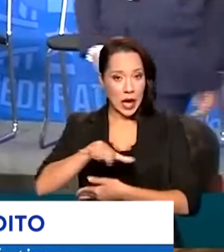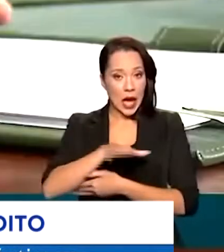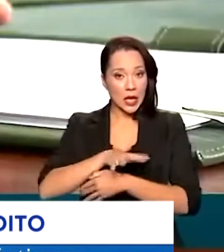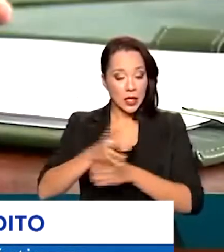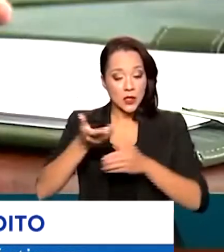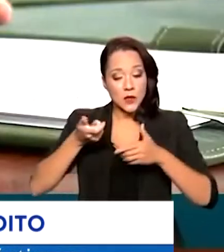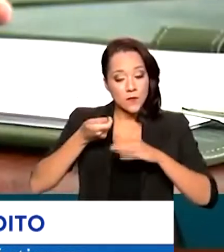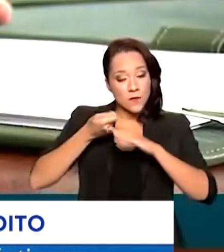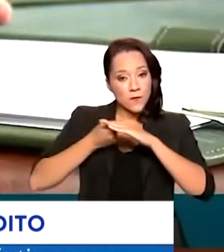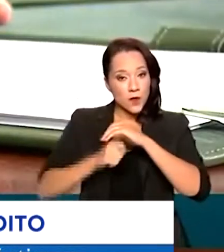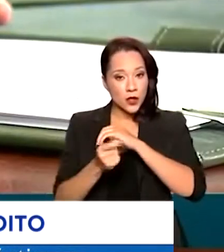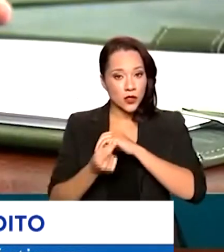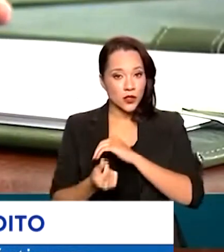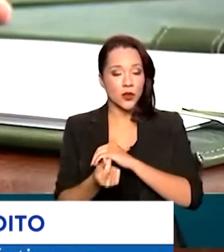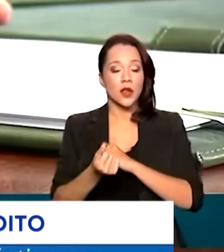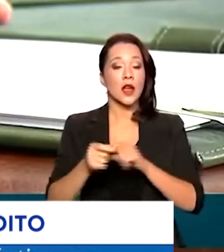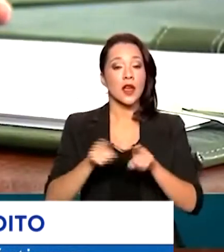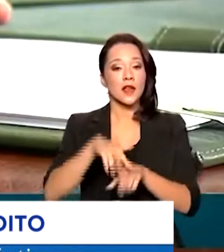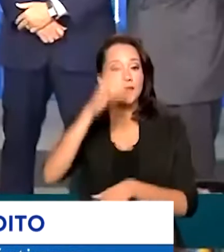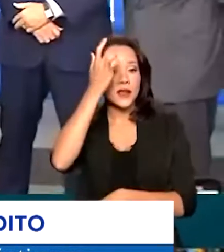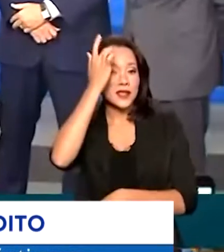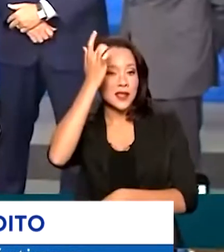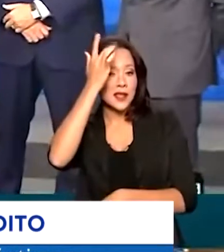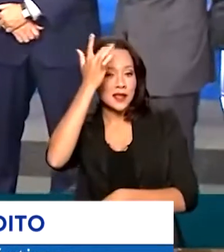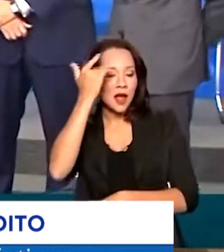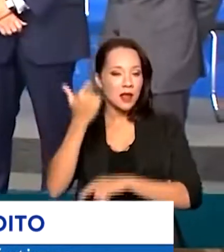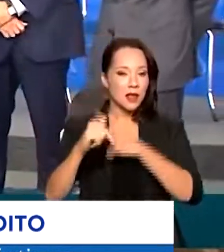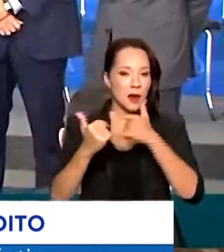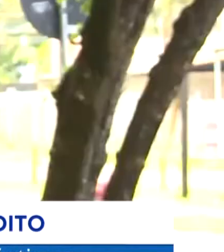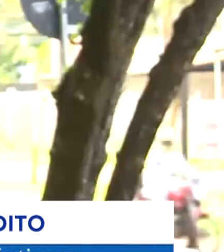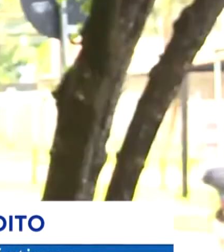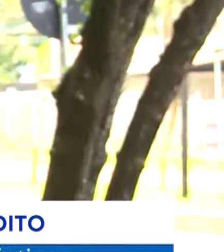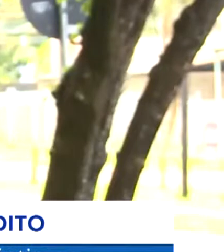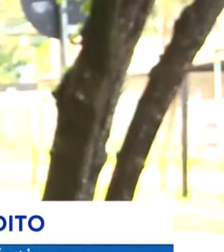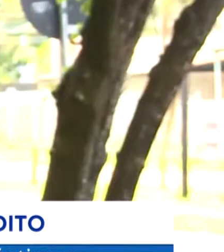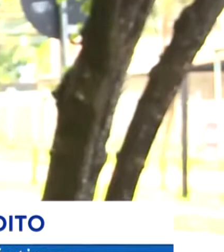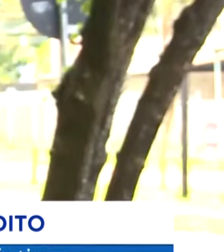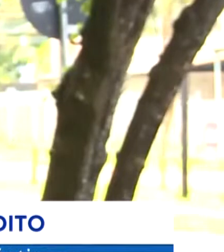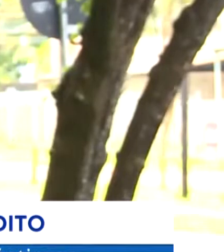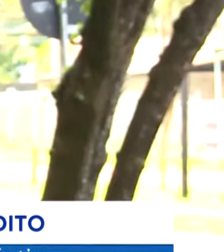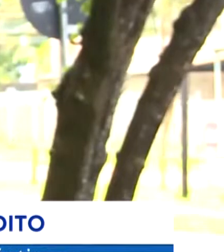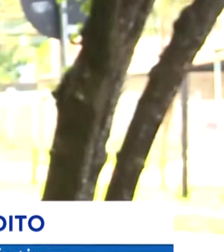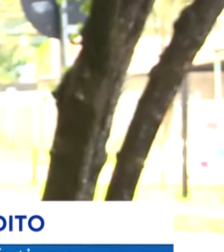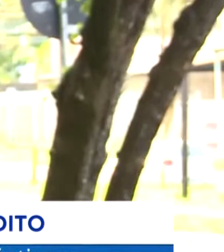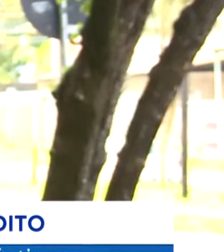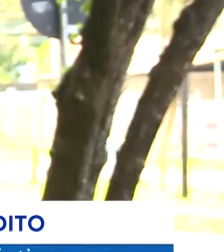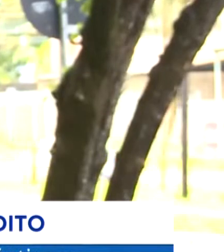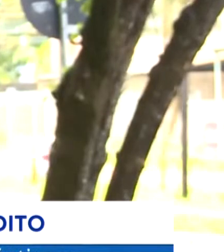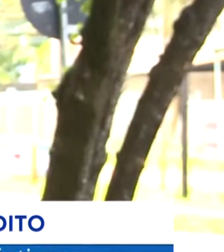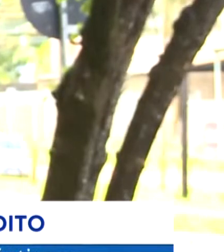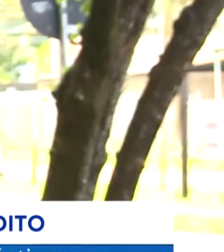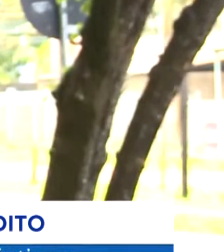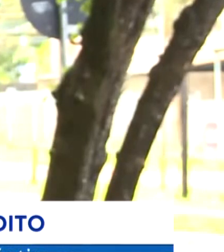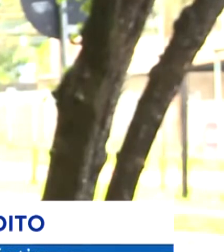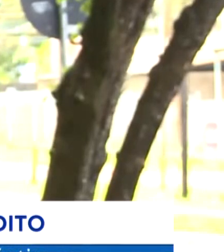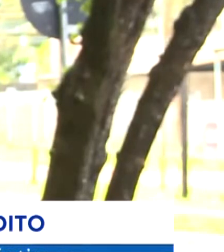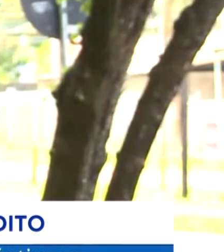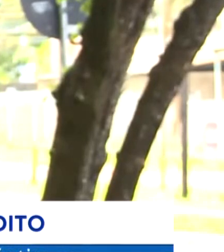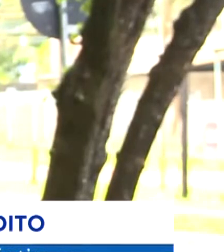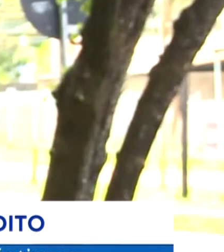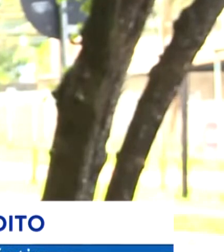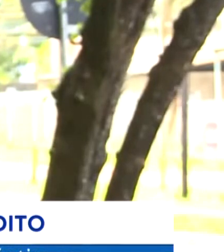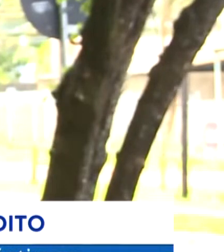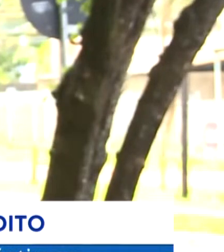Conselho Monetário Nacional e também pelo Banco Central do Brasil. A falta de garantias é uma das